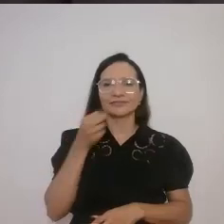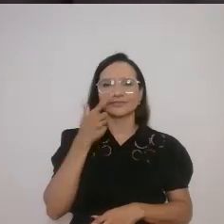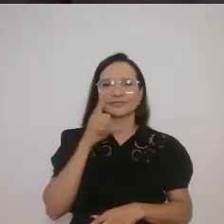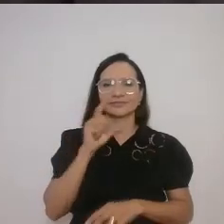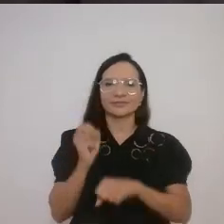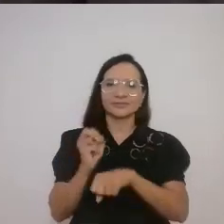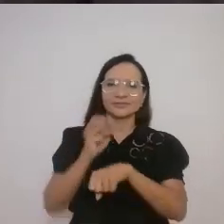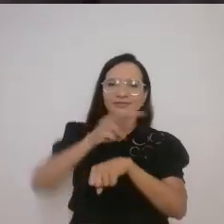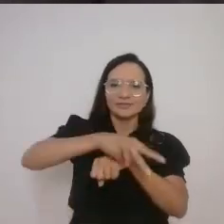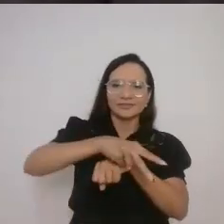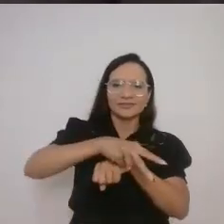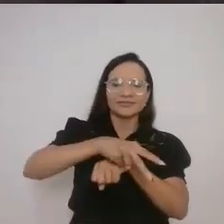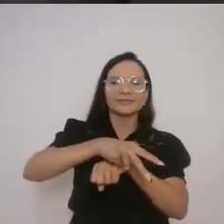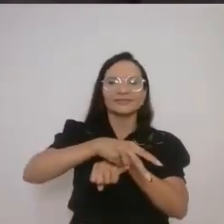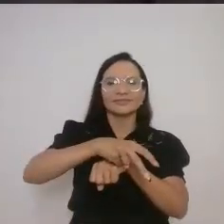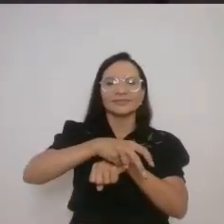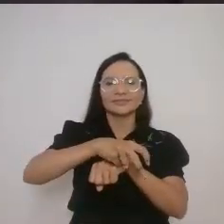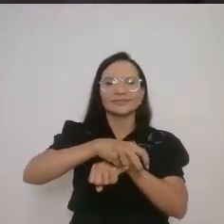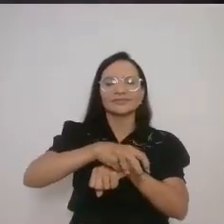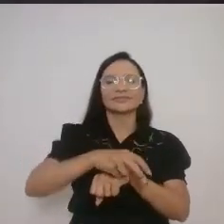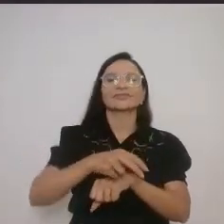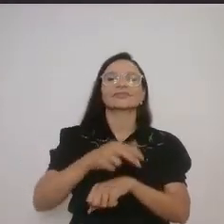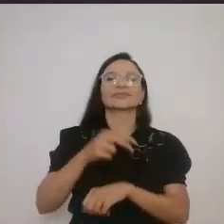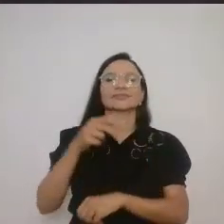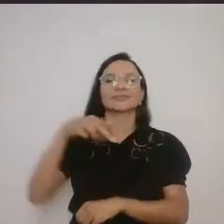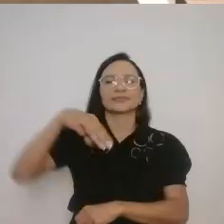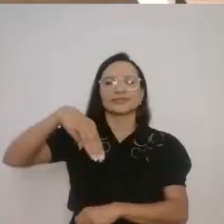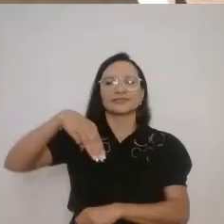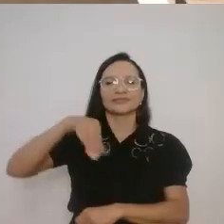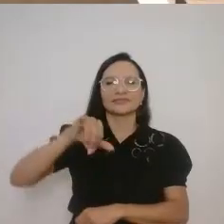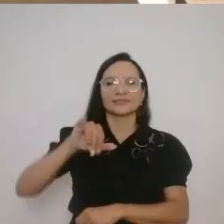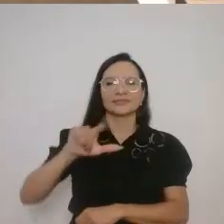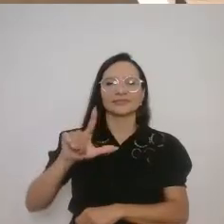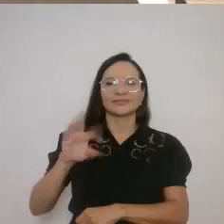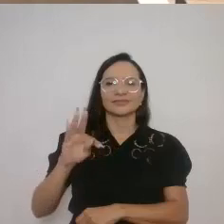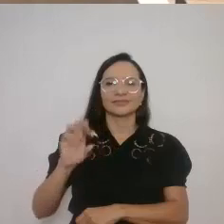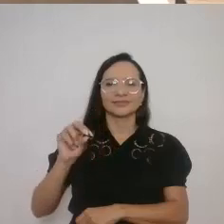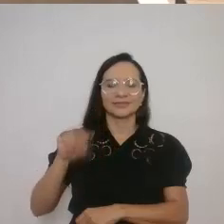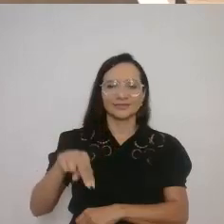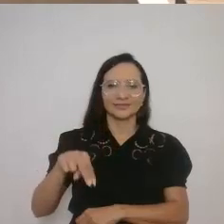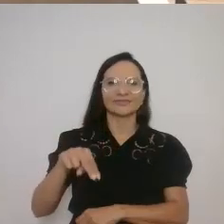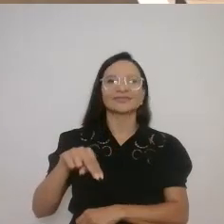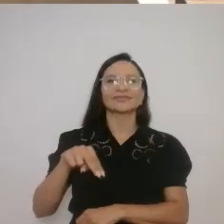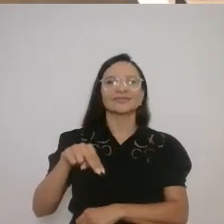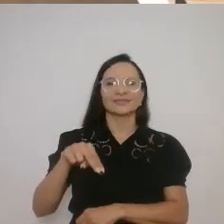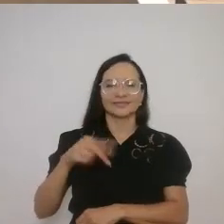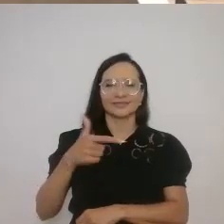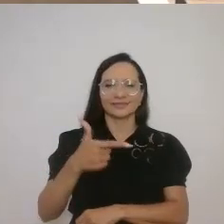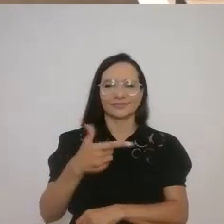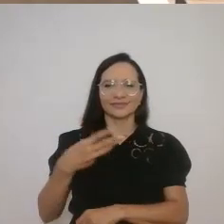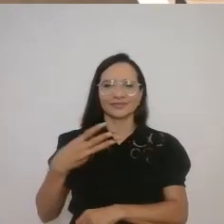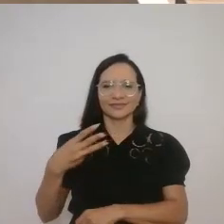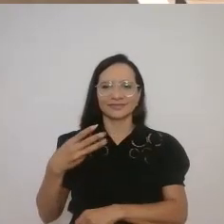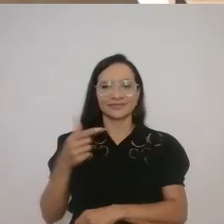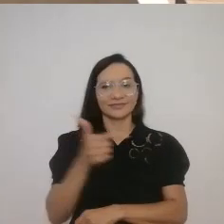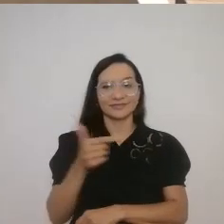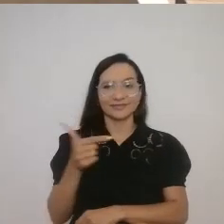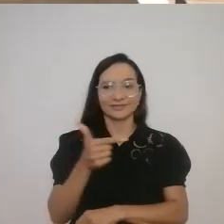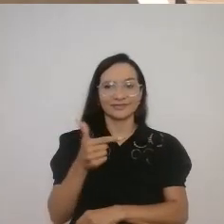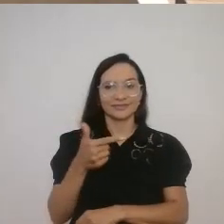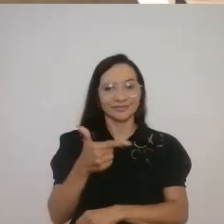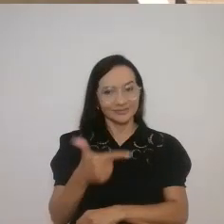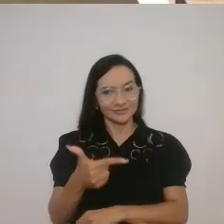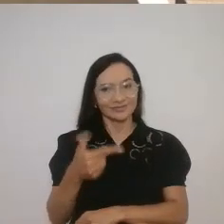cargo de desembargador. Eu nem me lembro. Ocorrerá agora dia 23 de outubro. 22 de outubro, não? 23, salvo